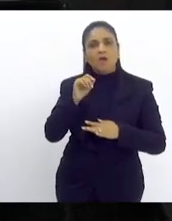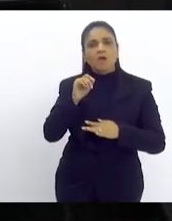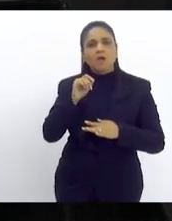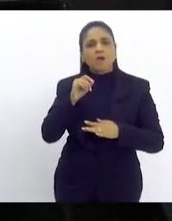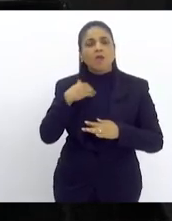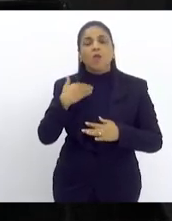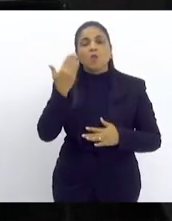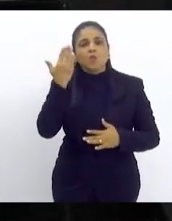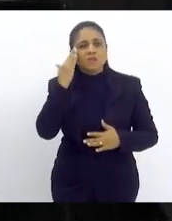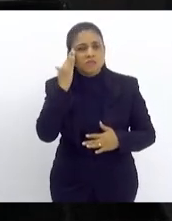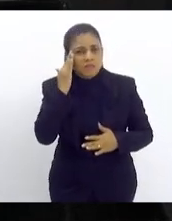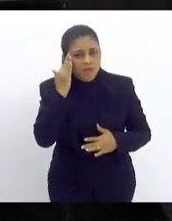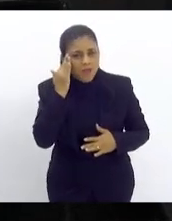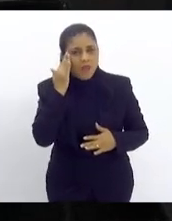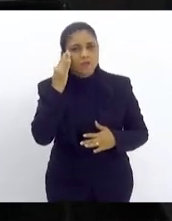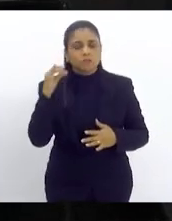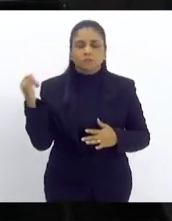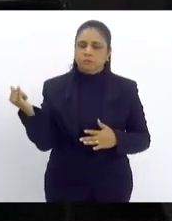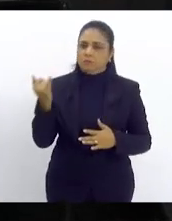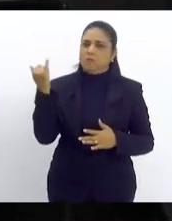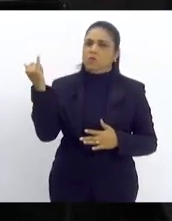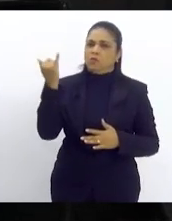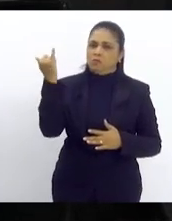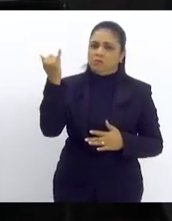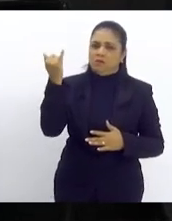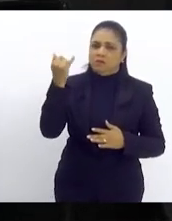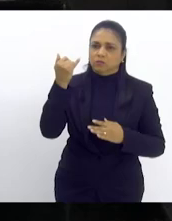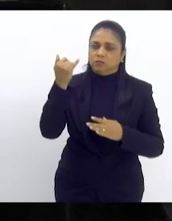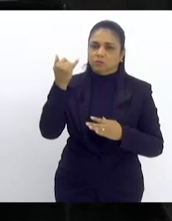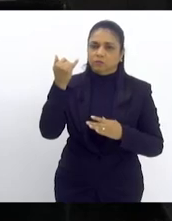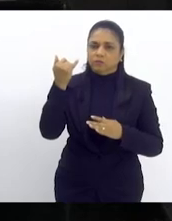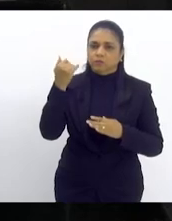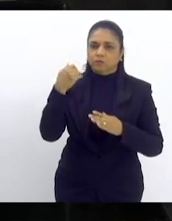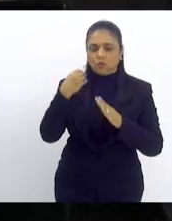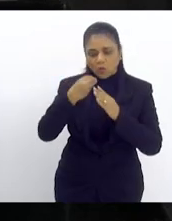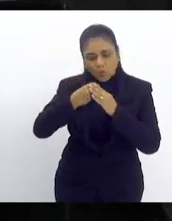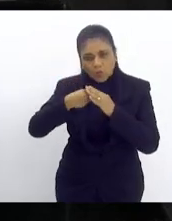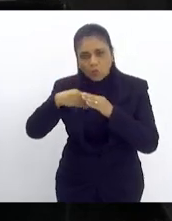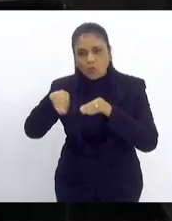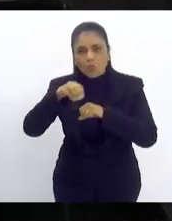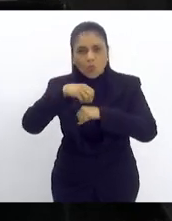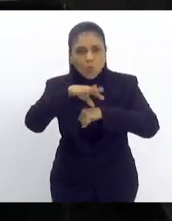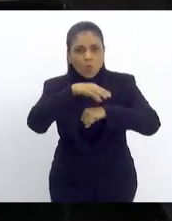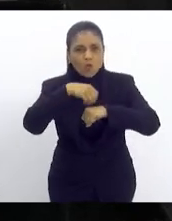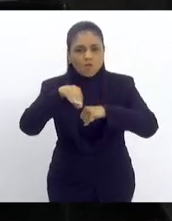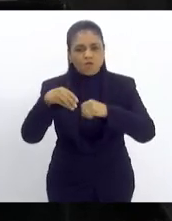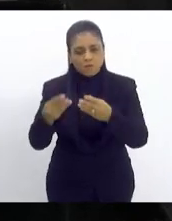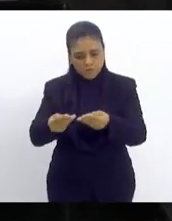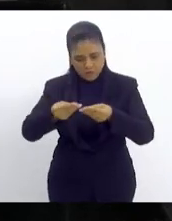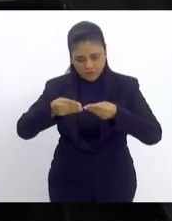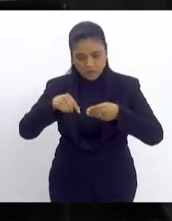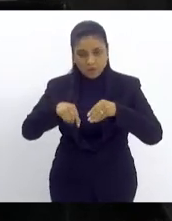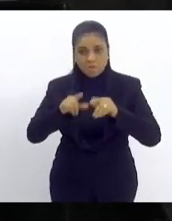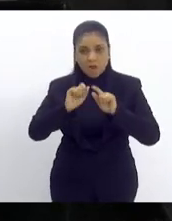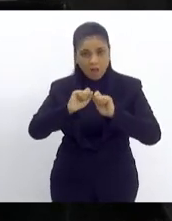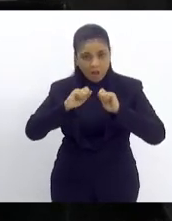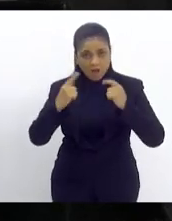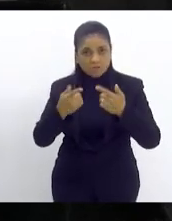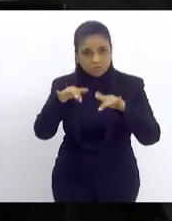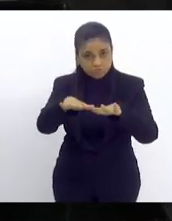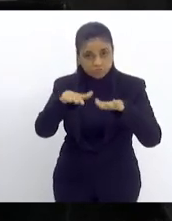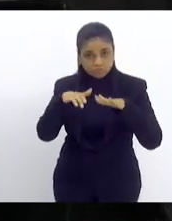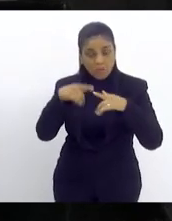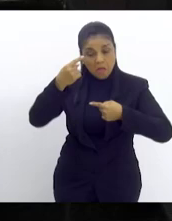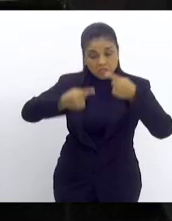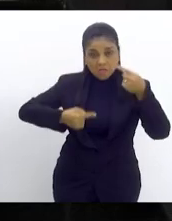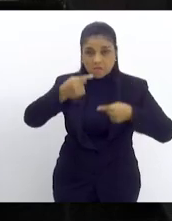entendo que é extremamente importante o envio dessa proposta para essa casa Legislativa para que a gente possa debater